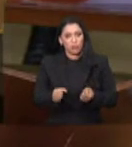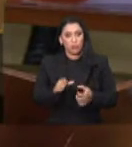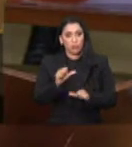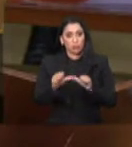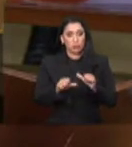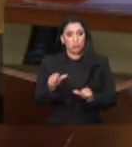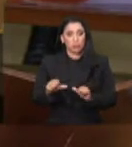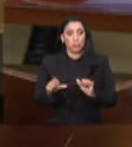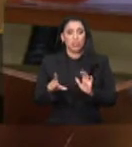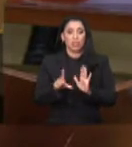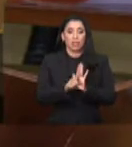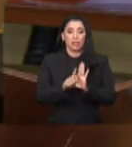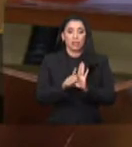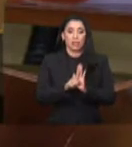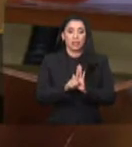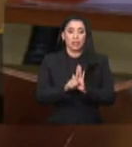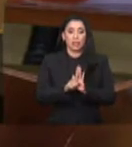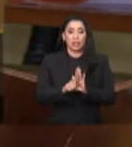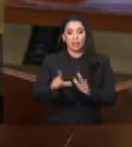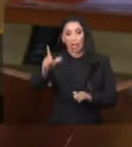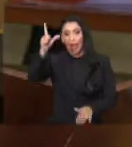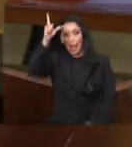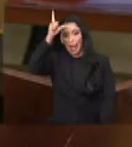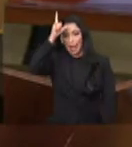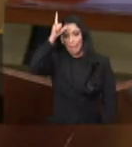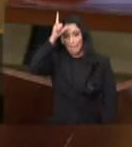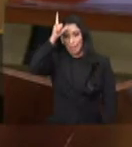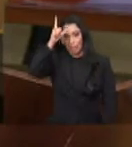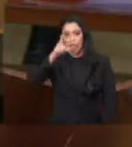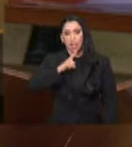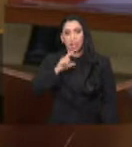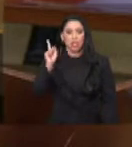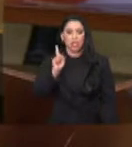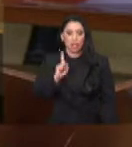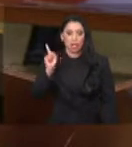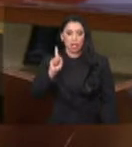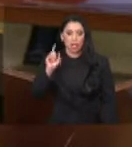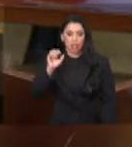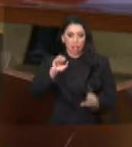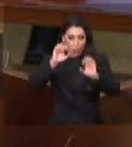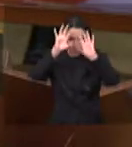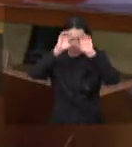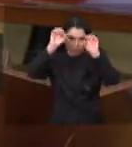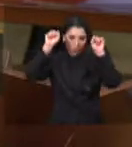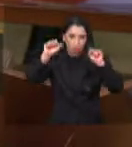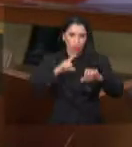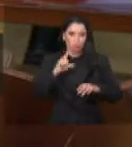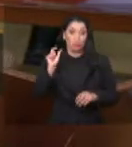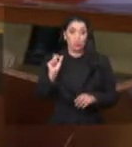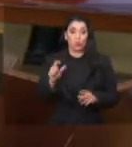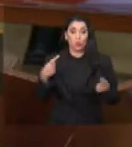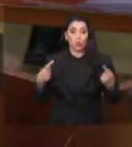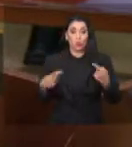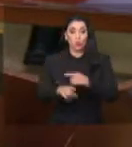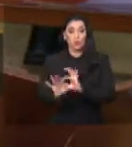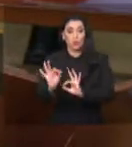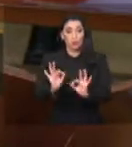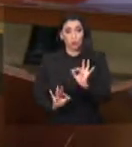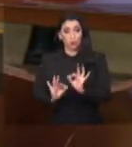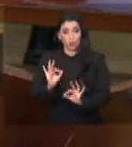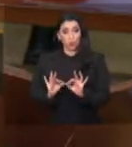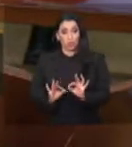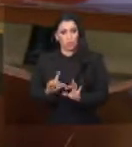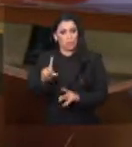acesso Nacional de acordo portanto falar de controvérsia jurídica